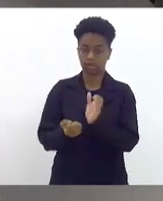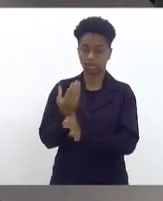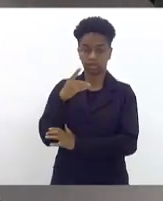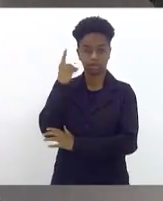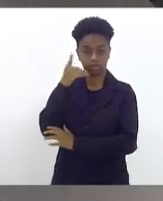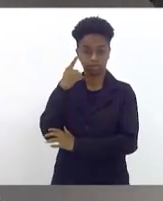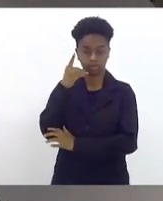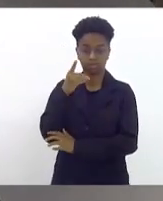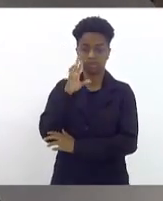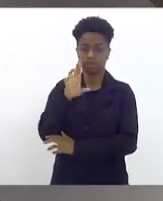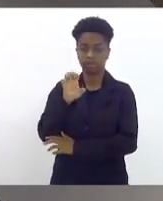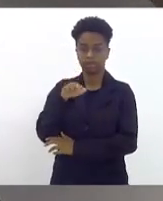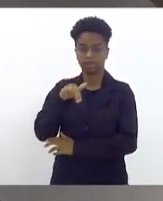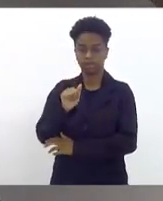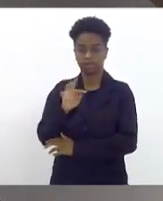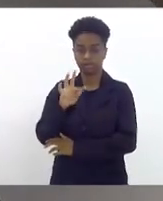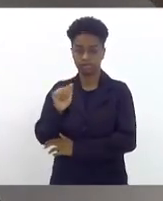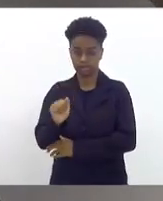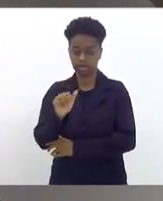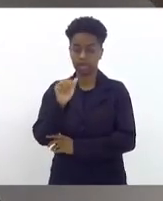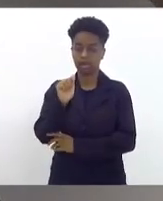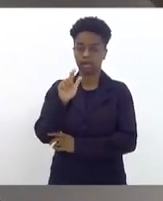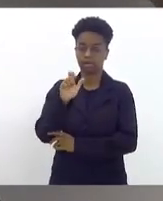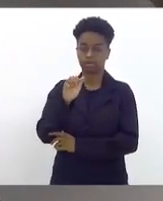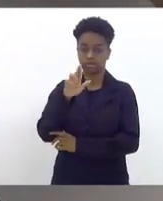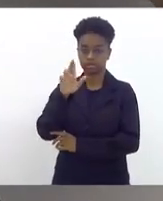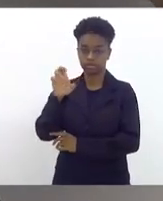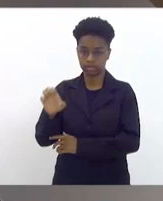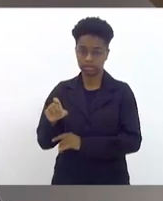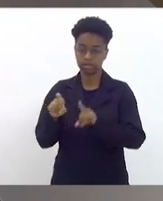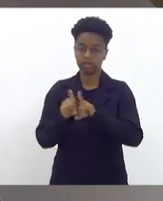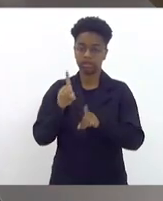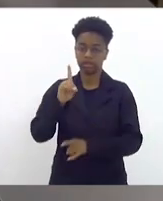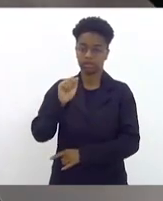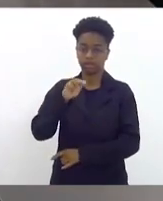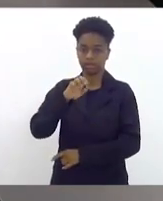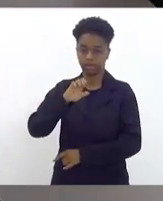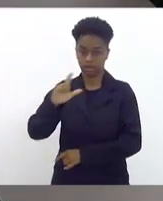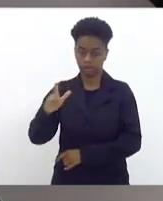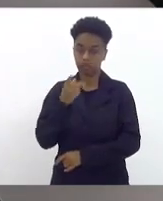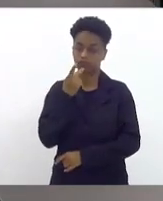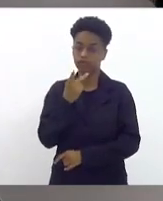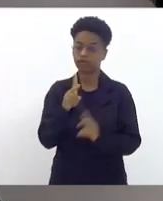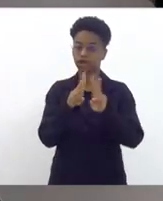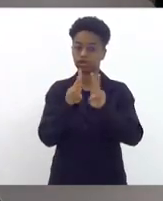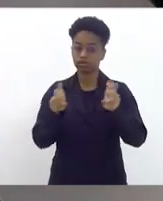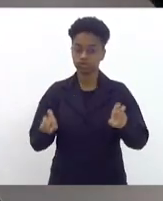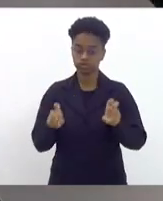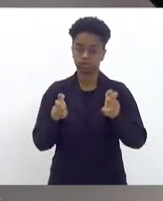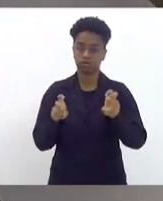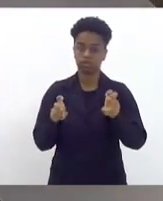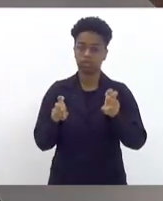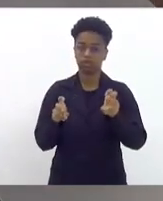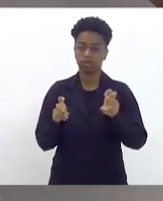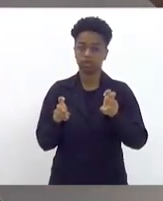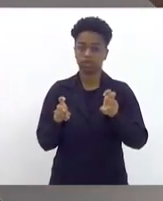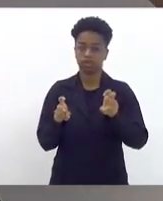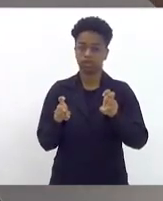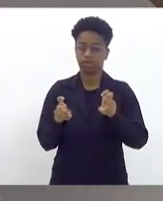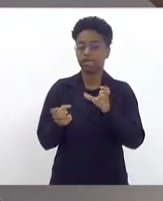dos deputados das deputados Renata Souza Deputado Alexandre kinoploc Deputado libra Elon que trata da produção